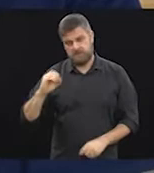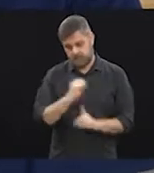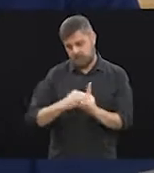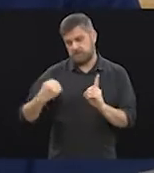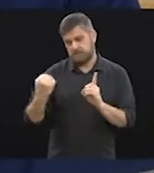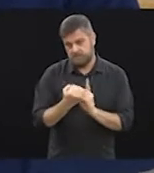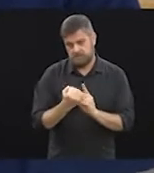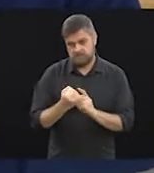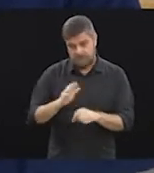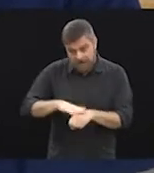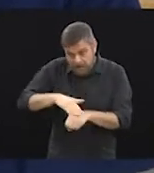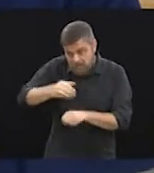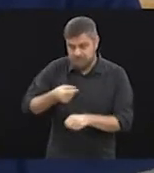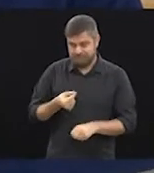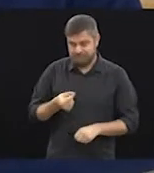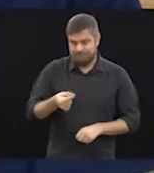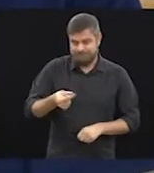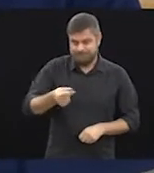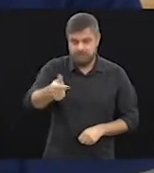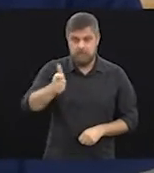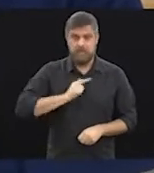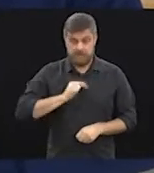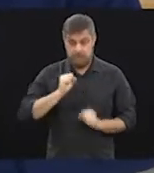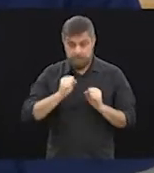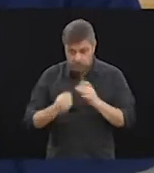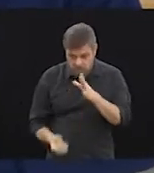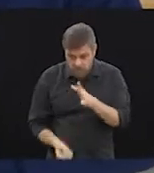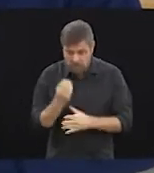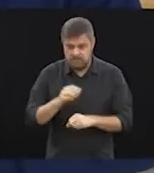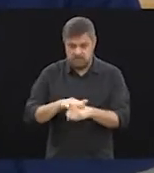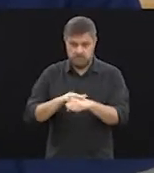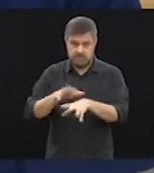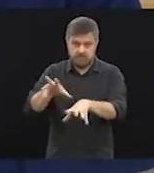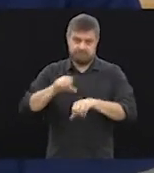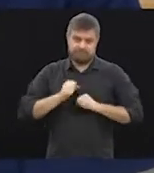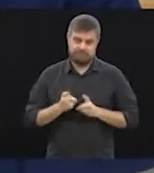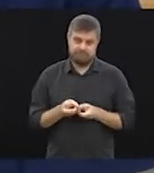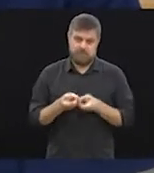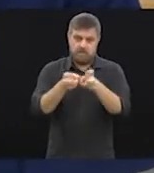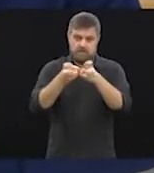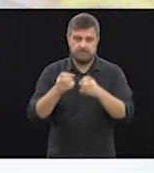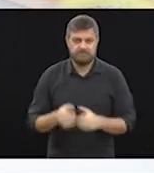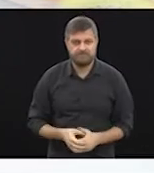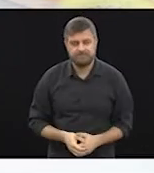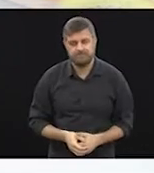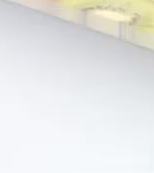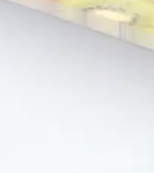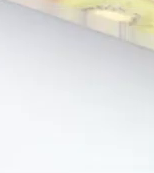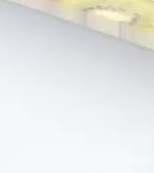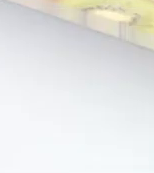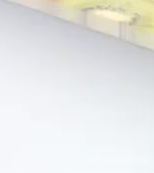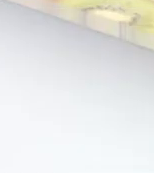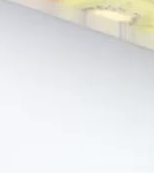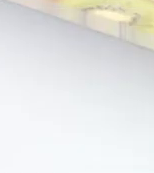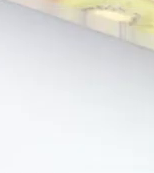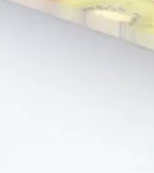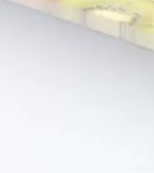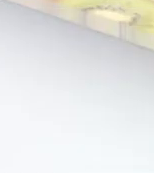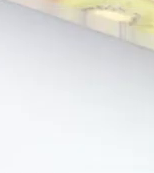nossa sociedade, e teremos cada vez mais e que terão maior probabilidade de ter essas doenças.